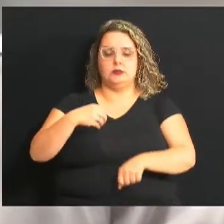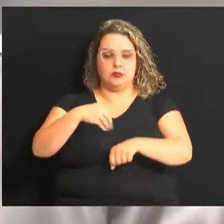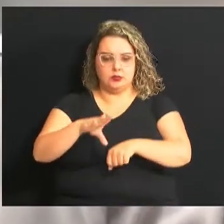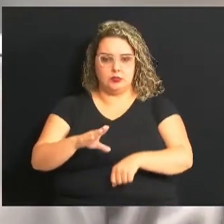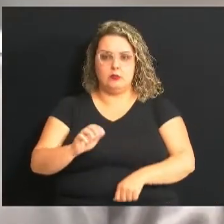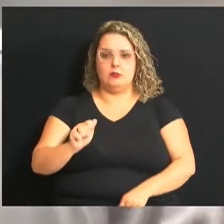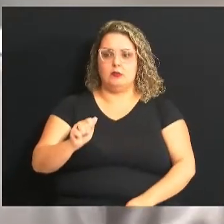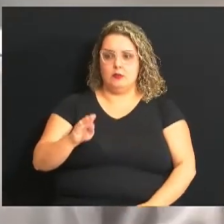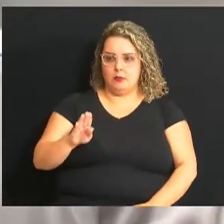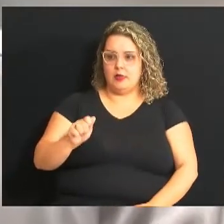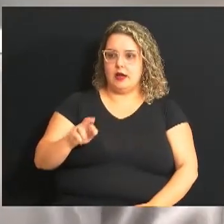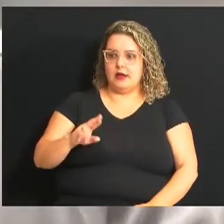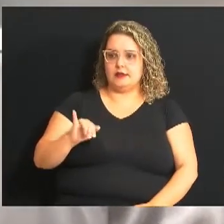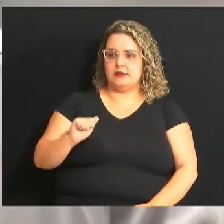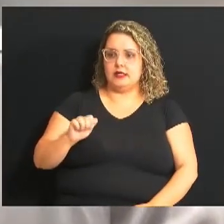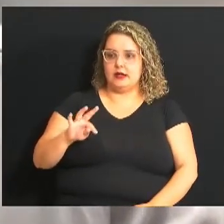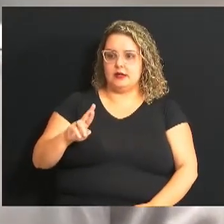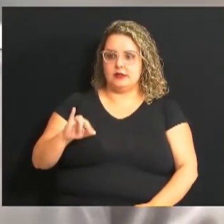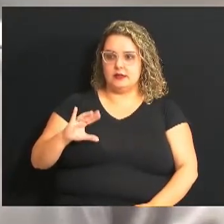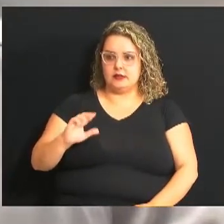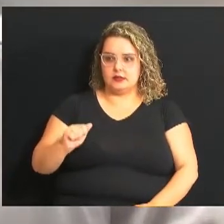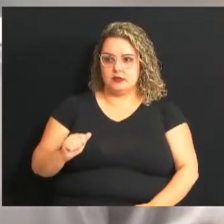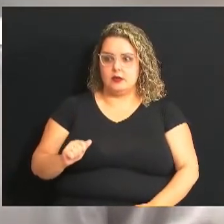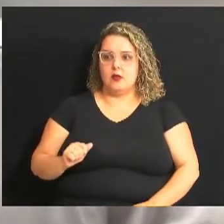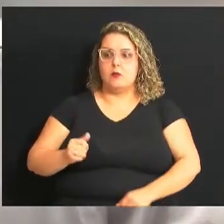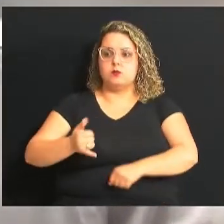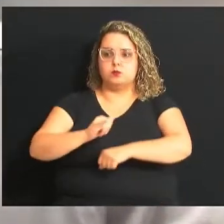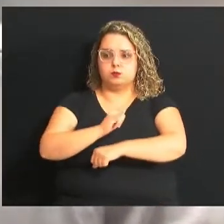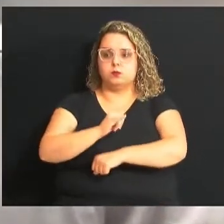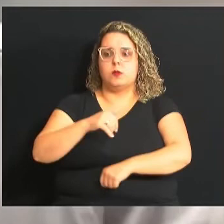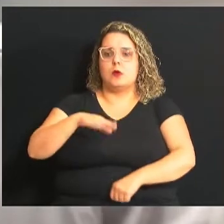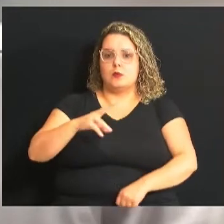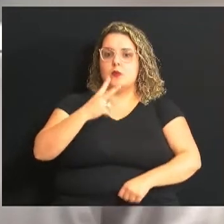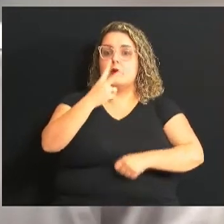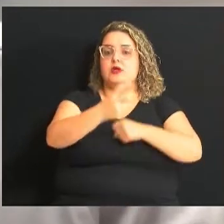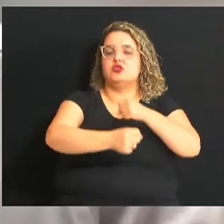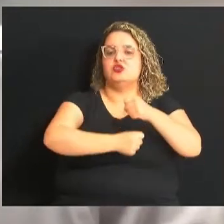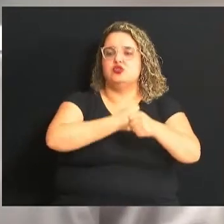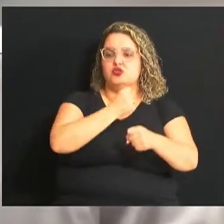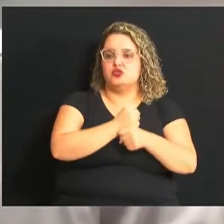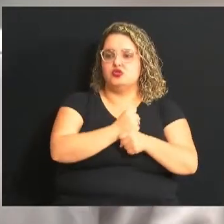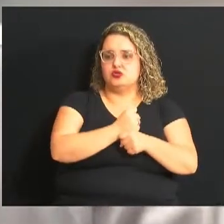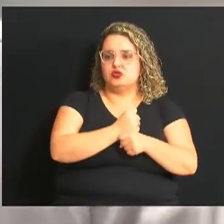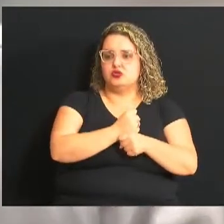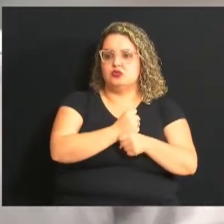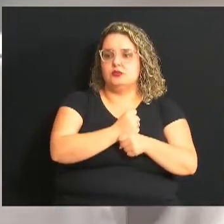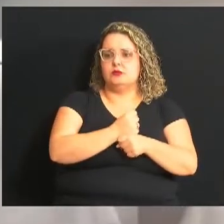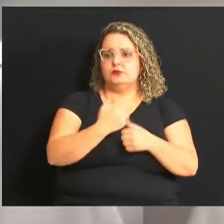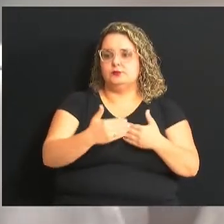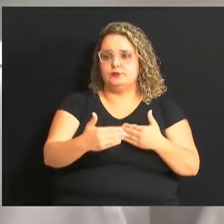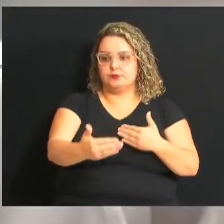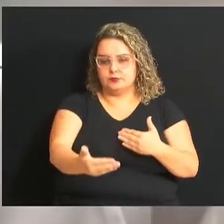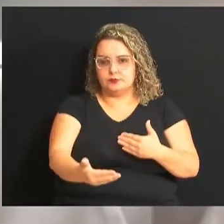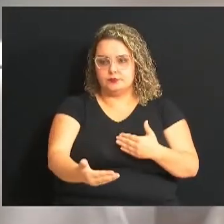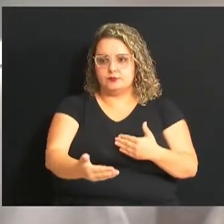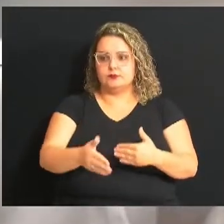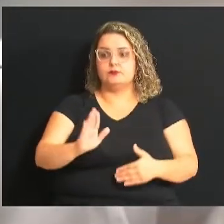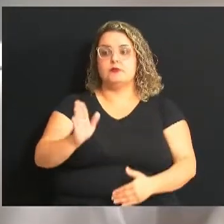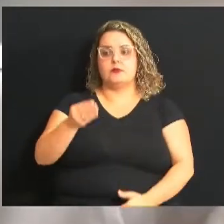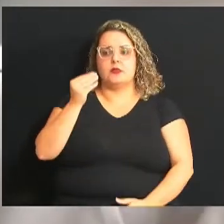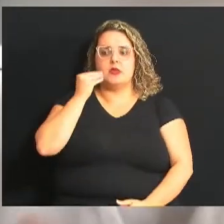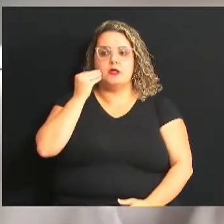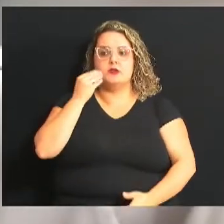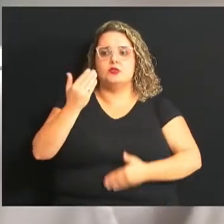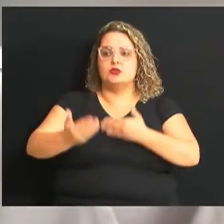bariátrica aquele paciente que tem uma obesidade por mais de 2 anos de duração, que já tentou o